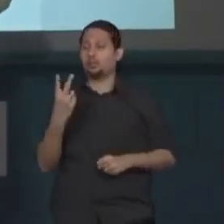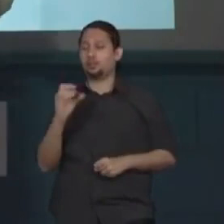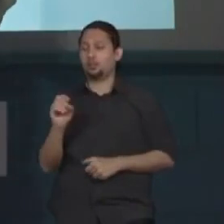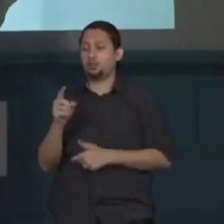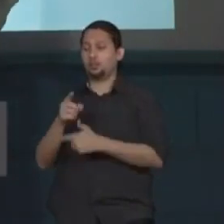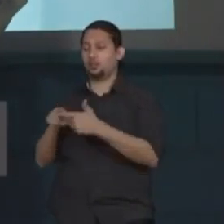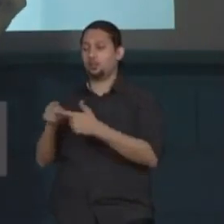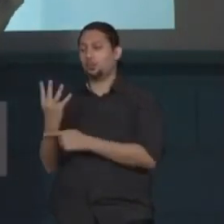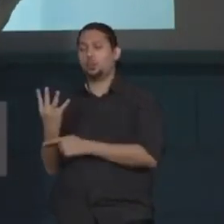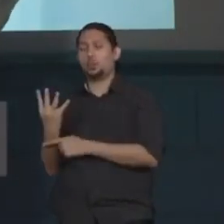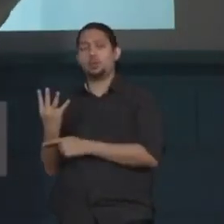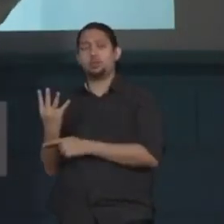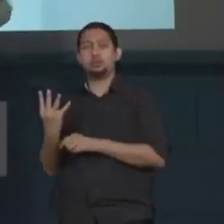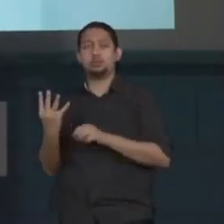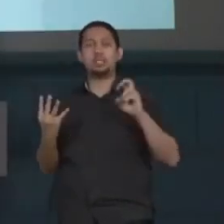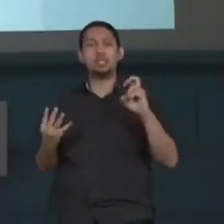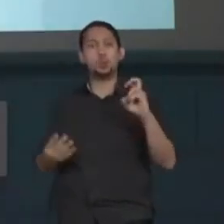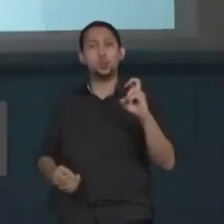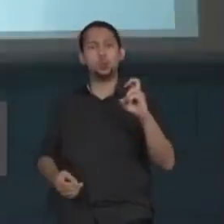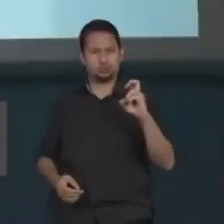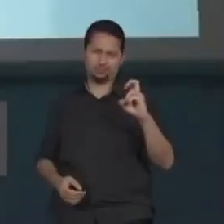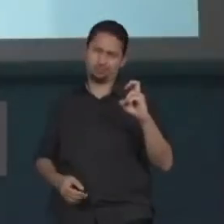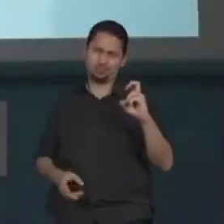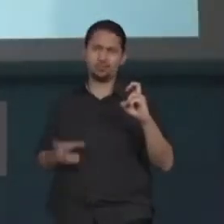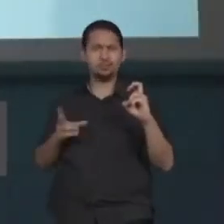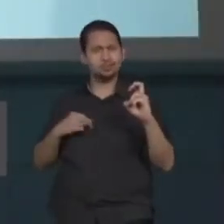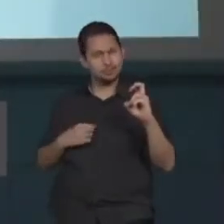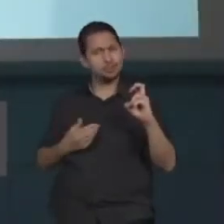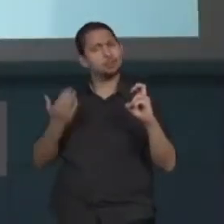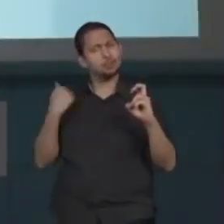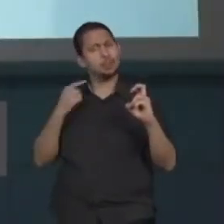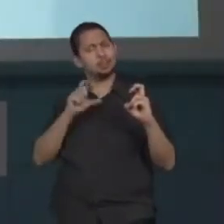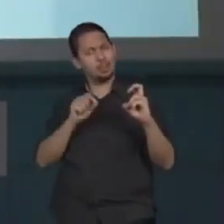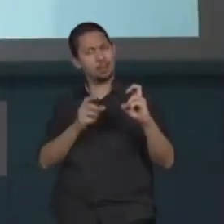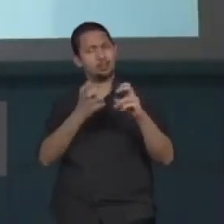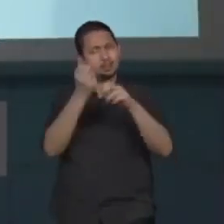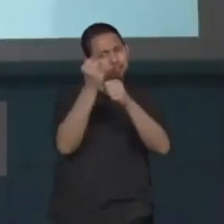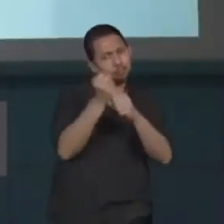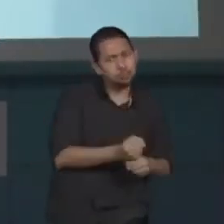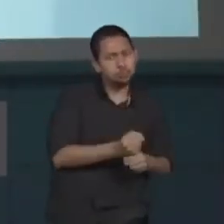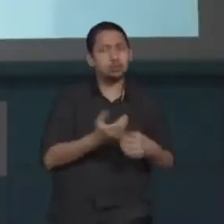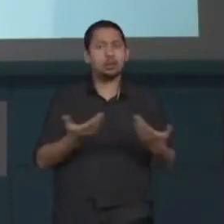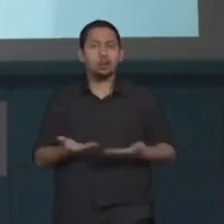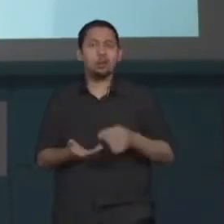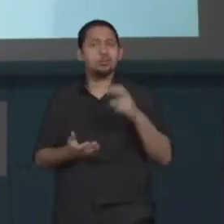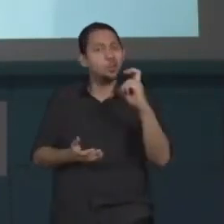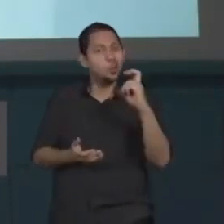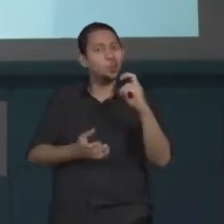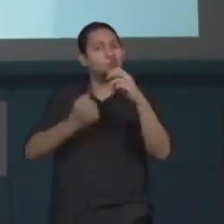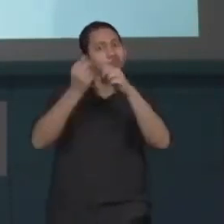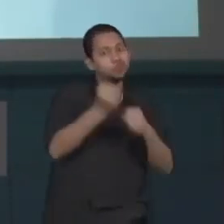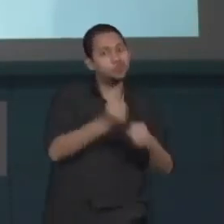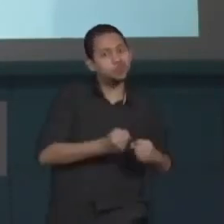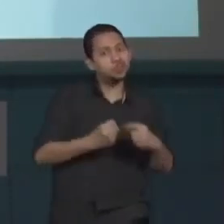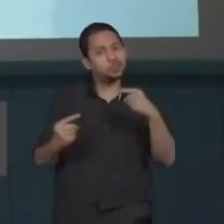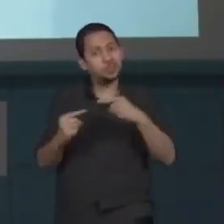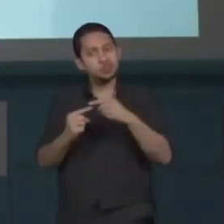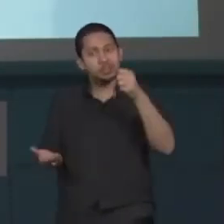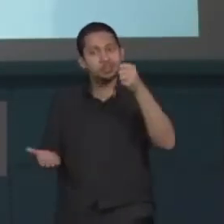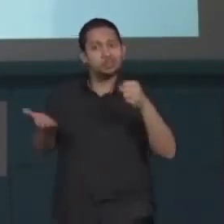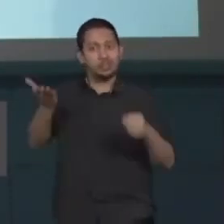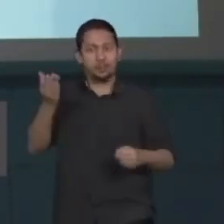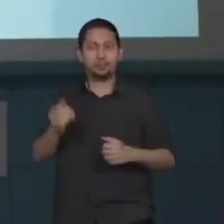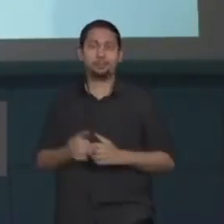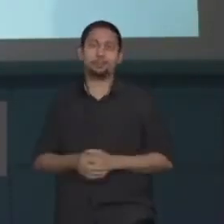por 4, que é 5. Para o nosso robô, gente, essa questão das polias móveis a gente não